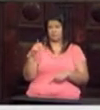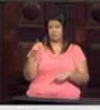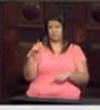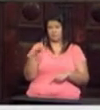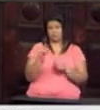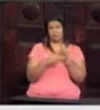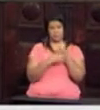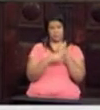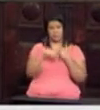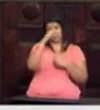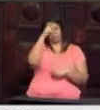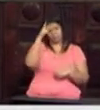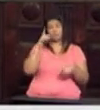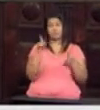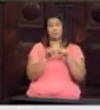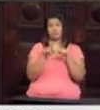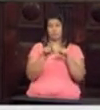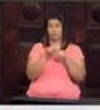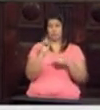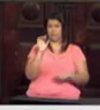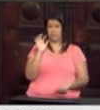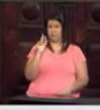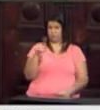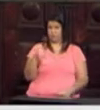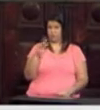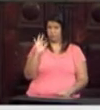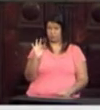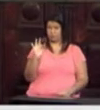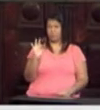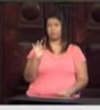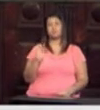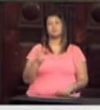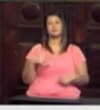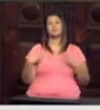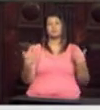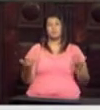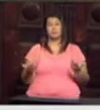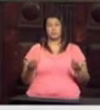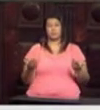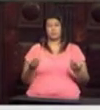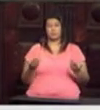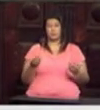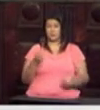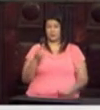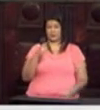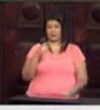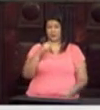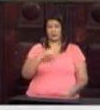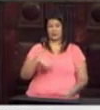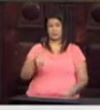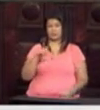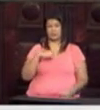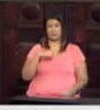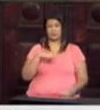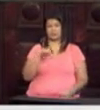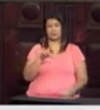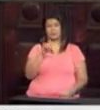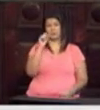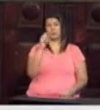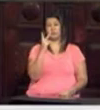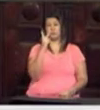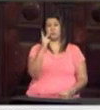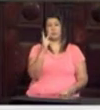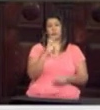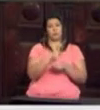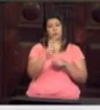Polícia Rodoviária Federal, nós vamos verificar que 2 estados no Brasil se destacam na questão